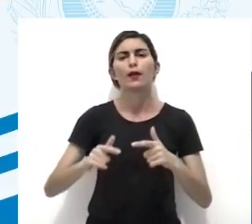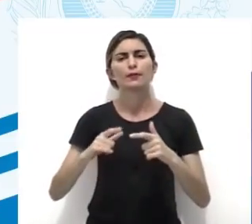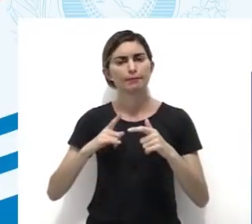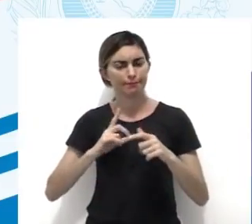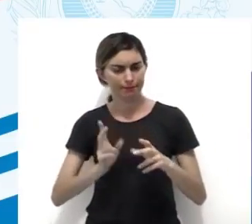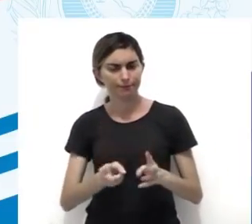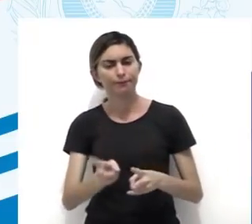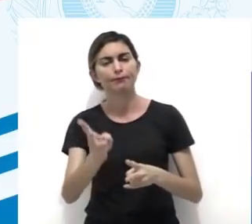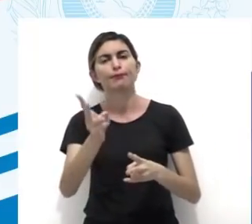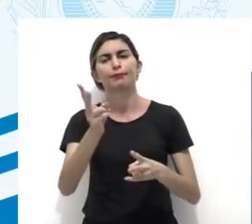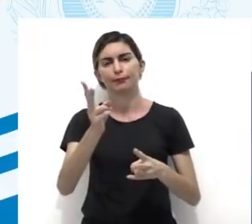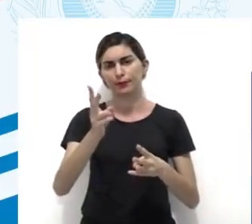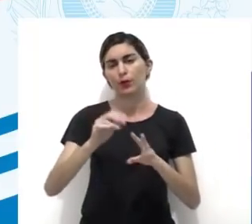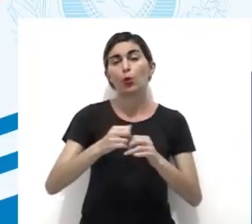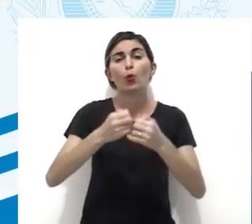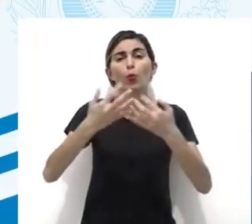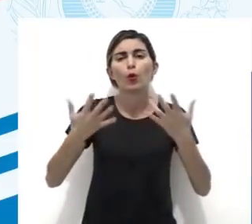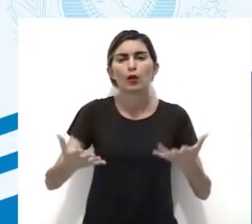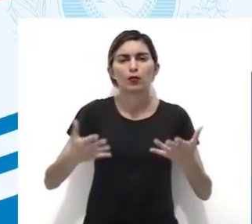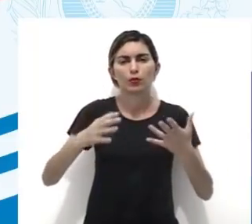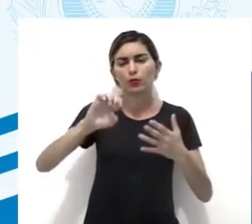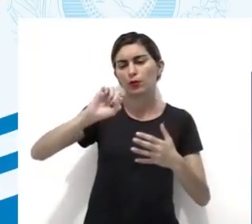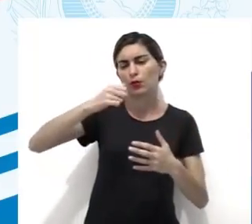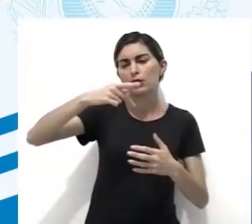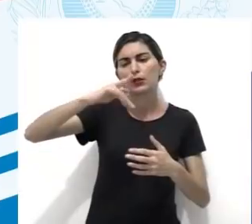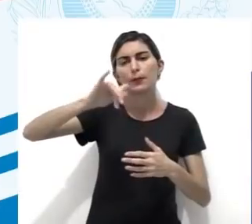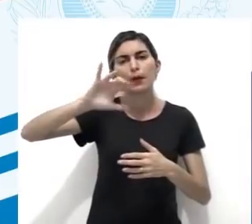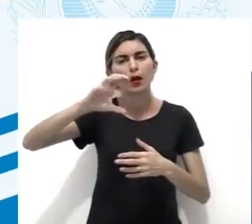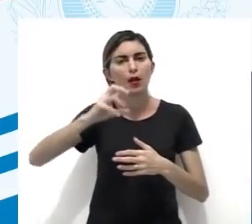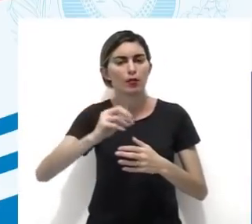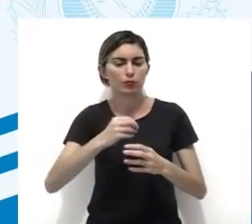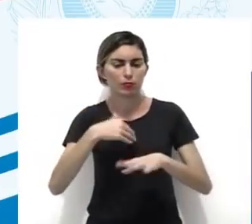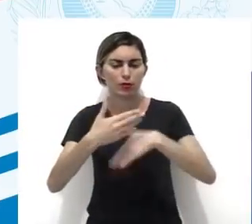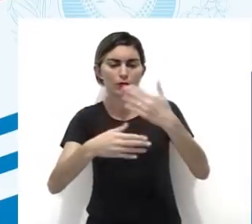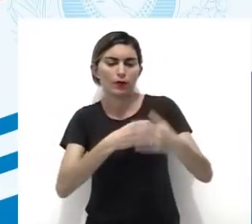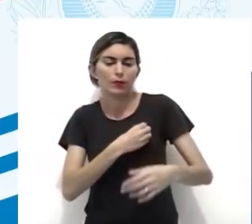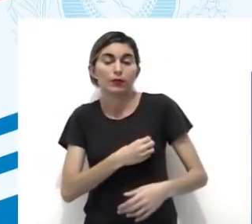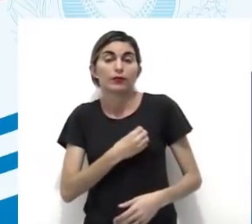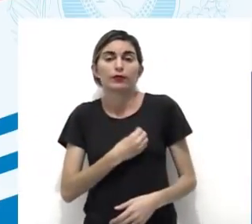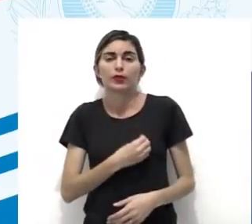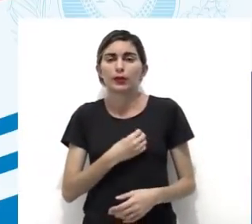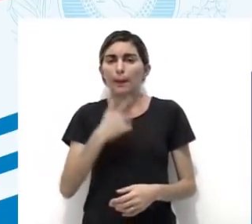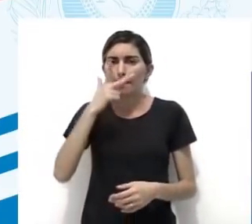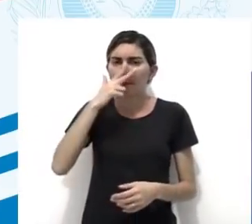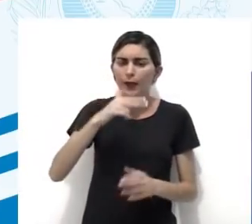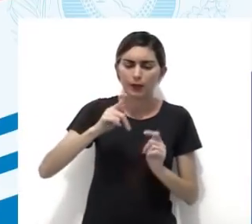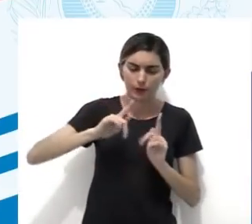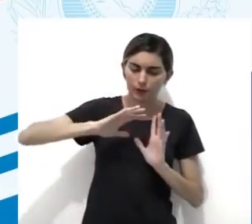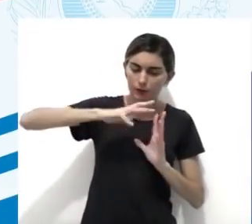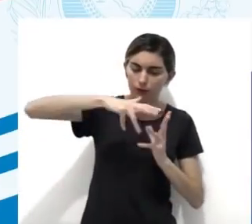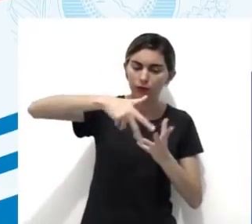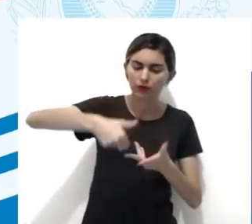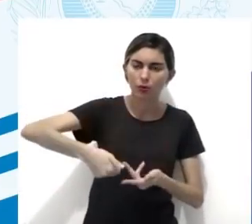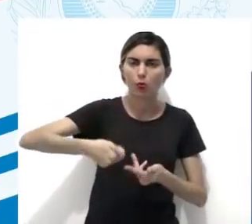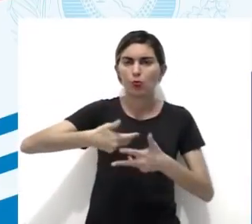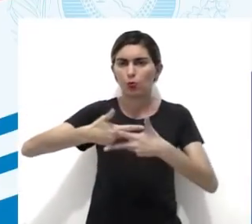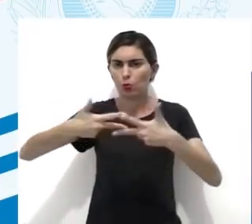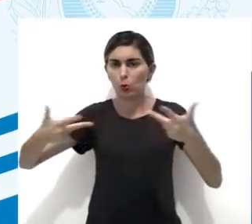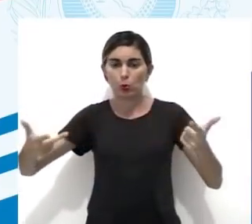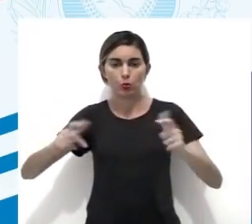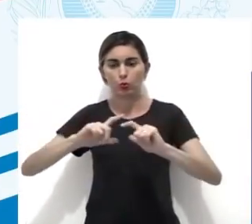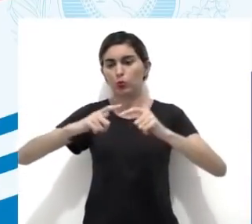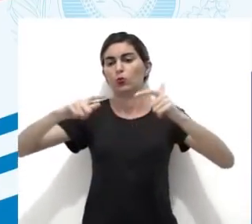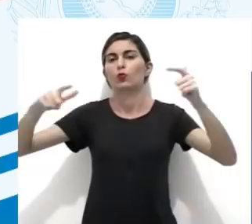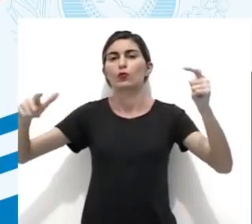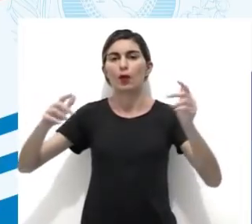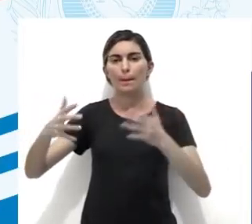presente ali enquanto espaço de desenvolvimento da vida, né? Que mesmo com essa globalização exacerbada, com todos